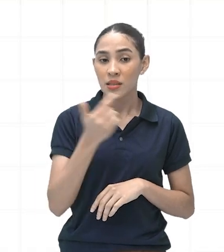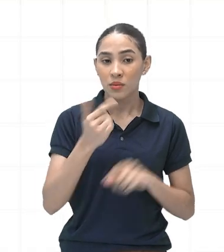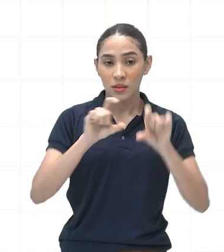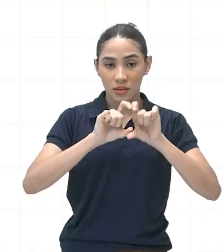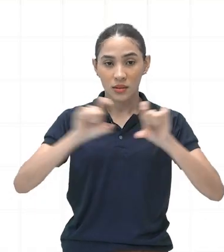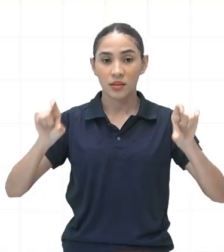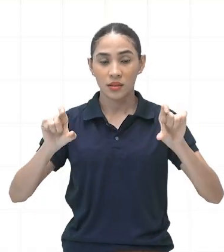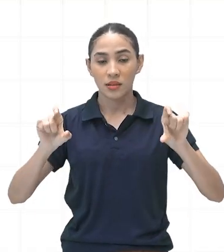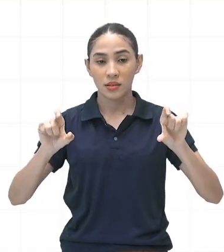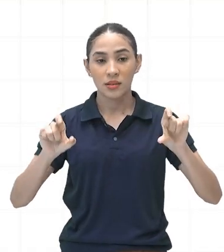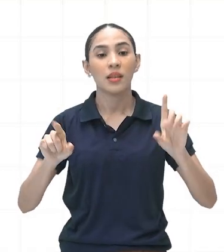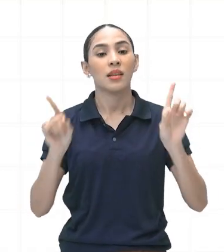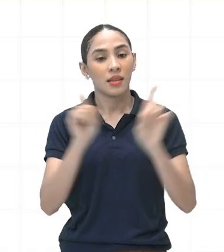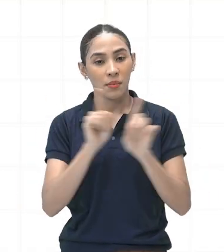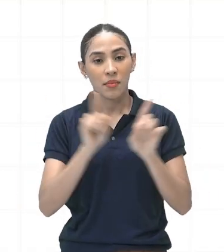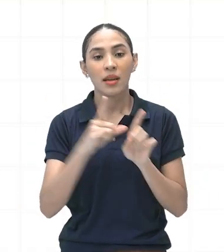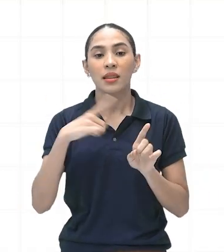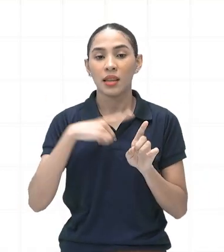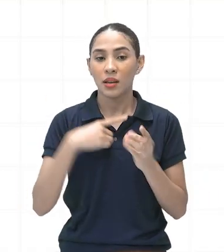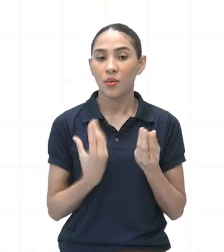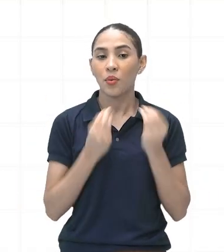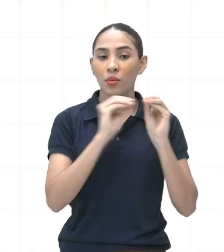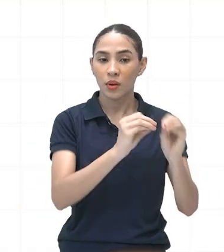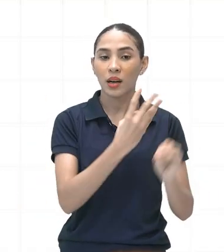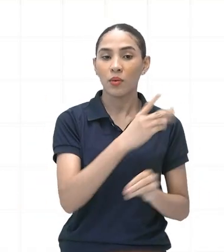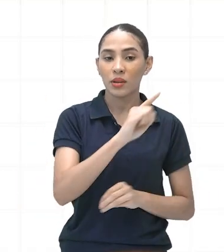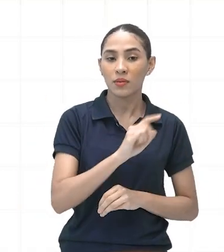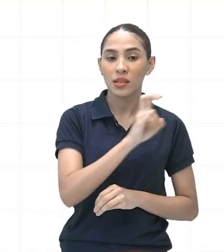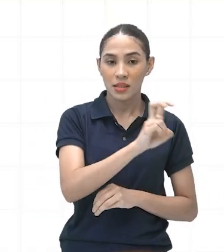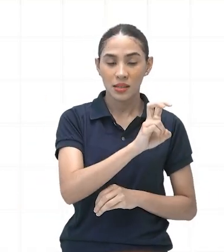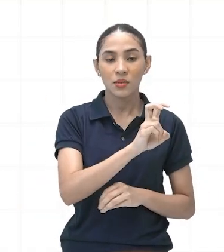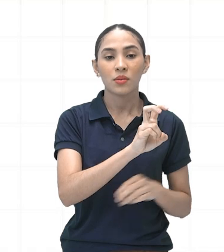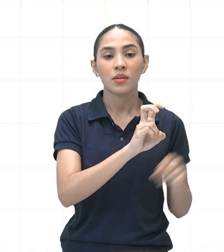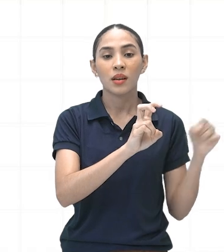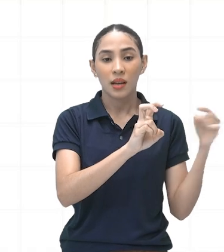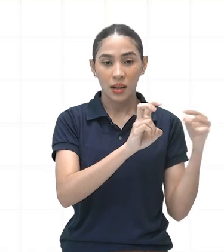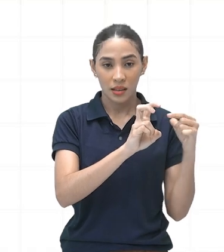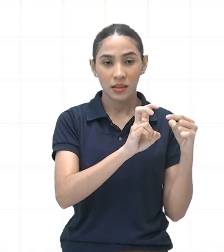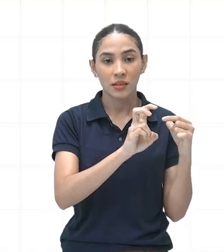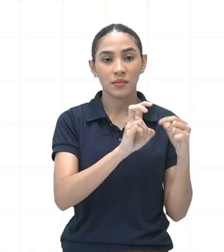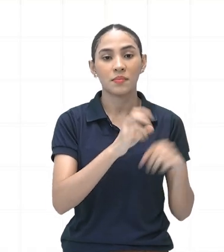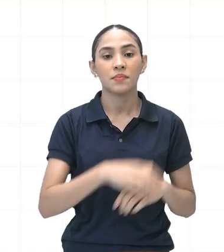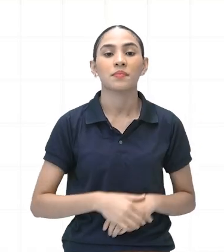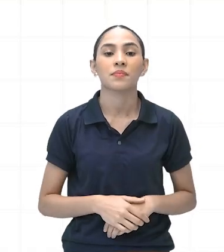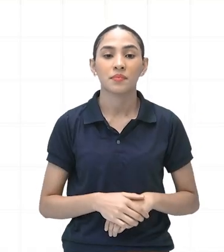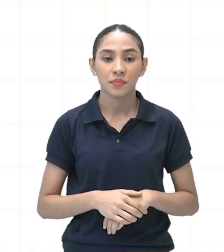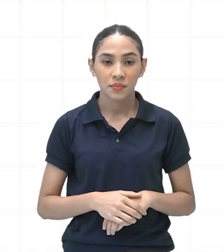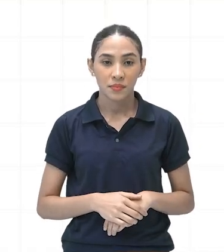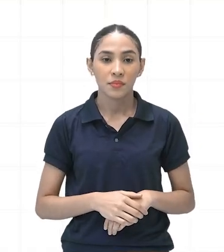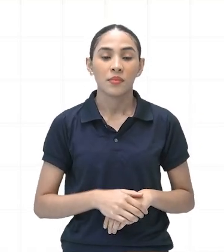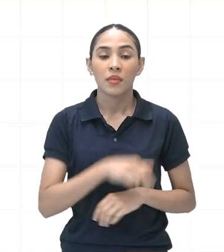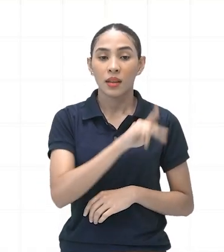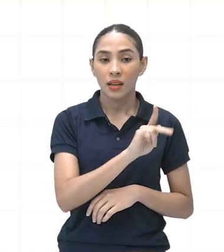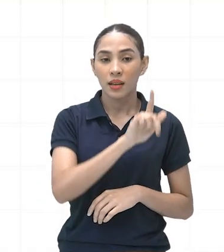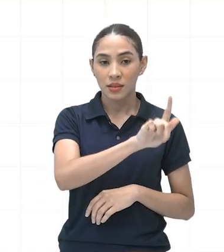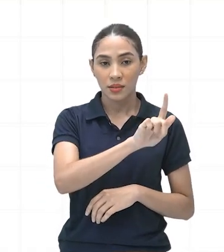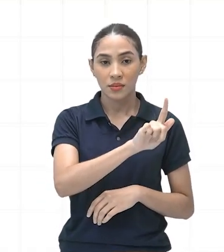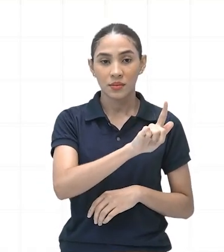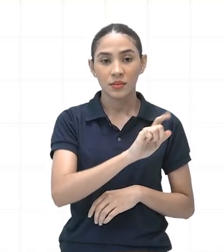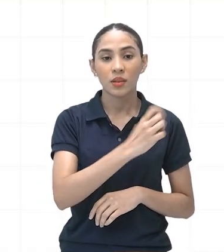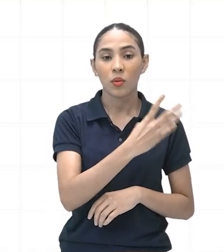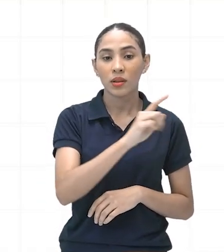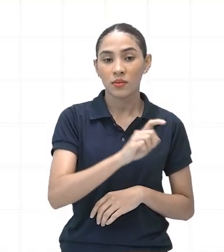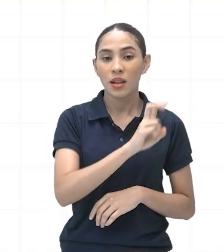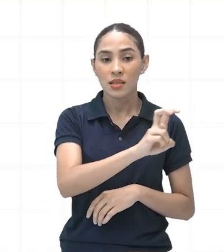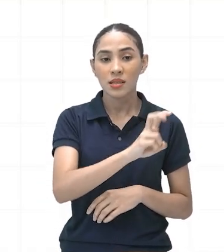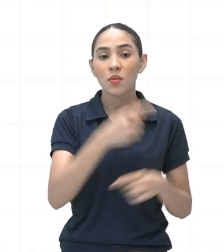dessa tabela, eu também tenho que colocar o 4,5 abaixo, né, na coluna de